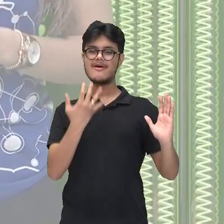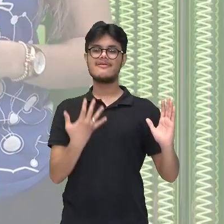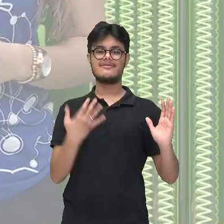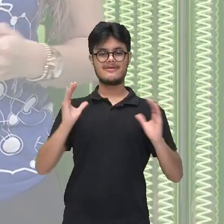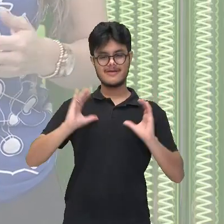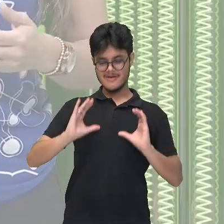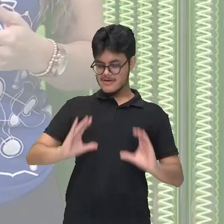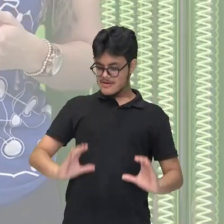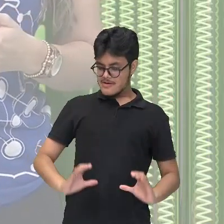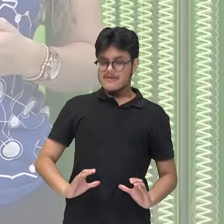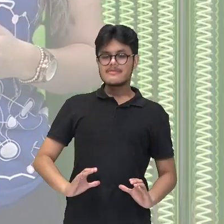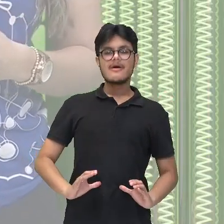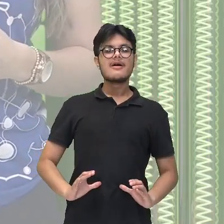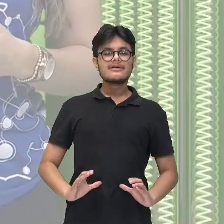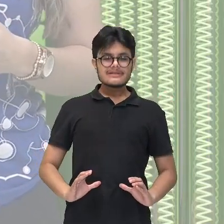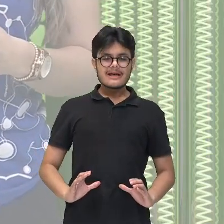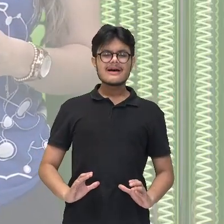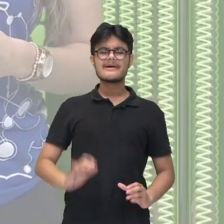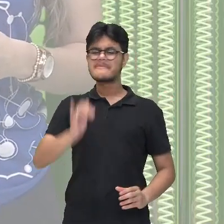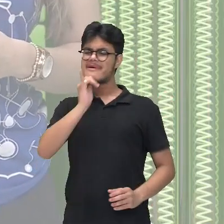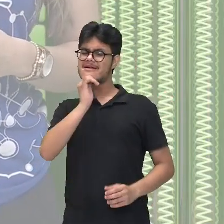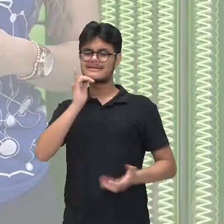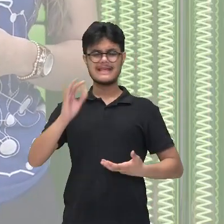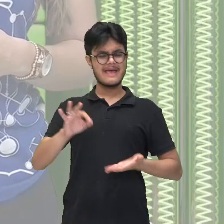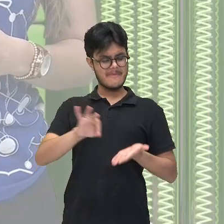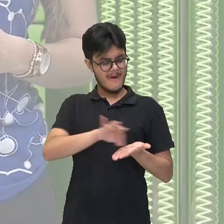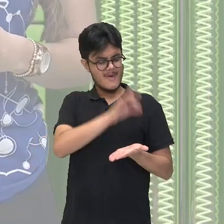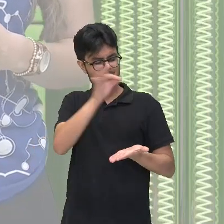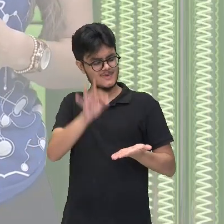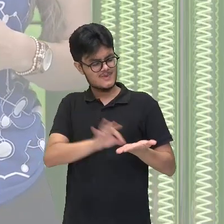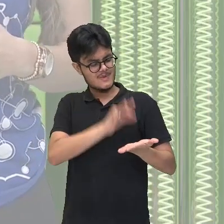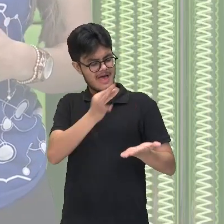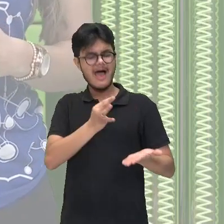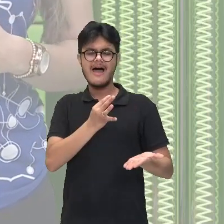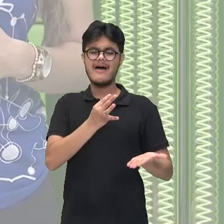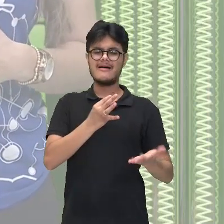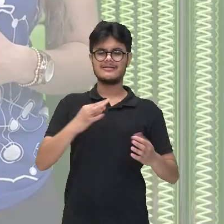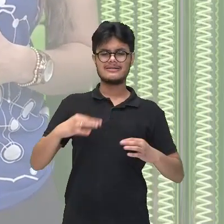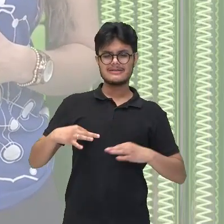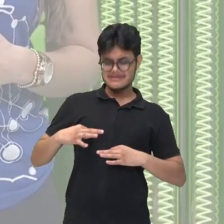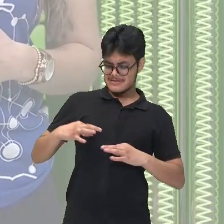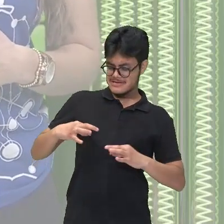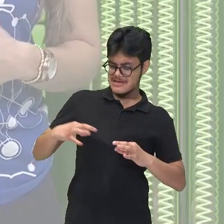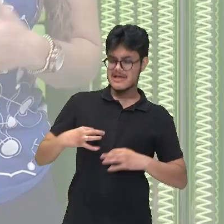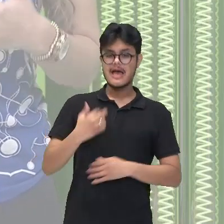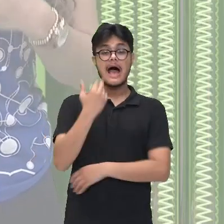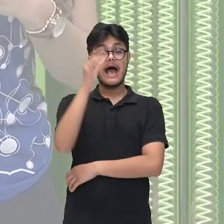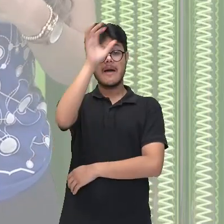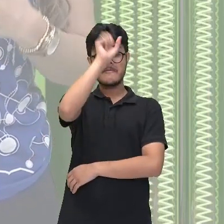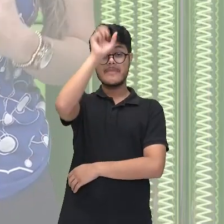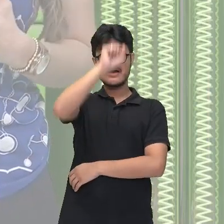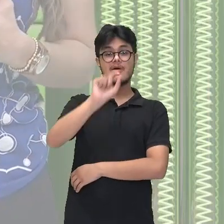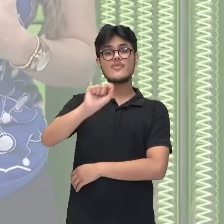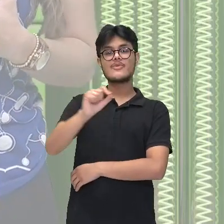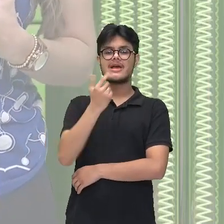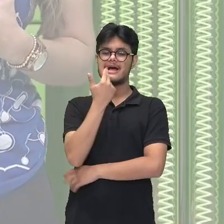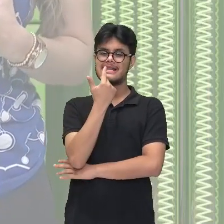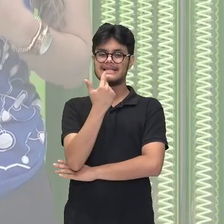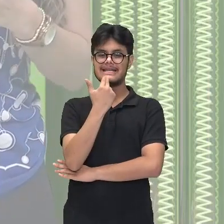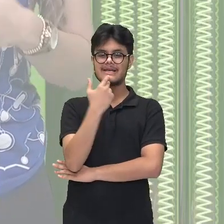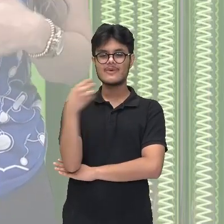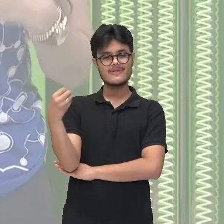importante. Aprender a costurar, aprender um idioma, né? Nós temos